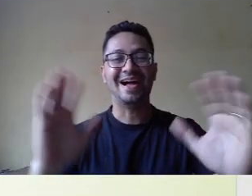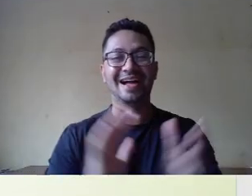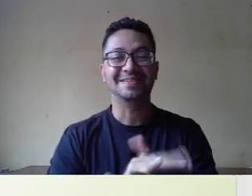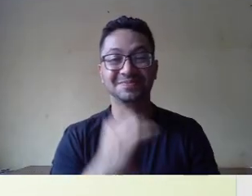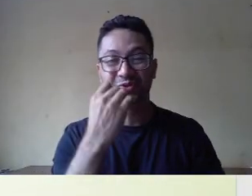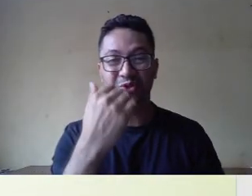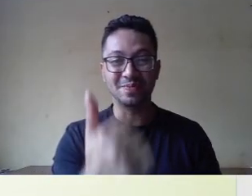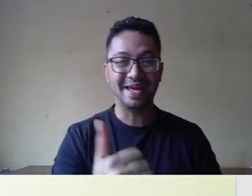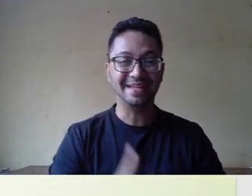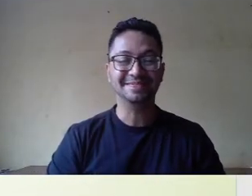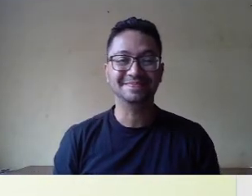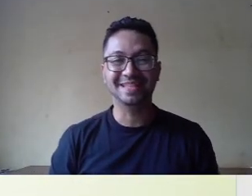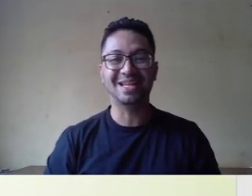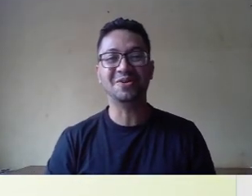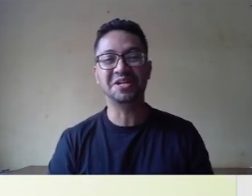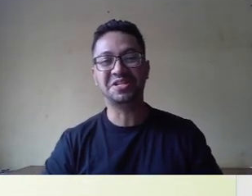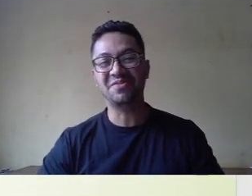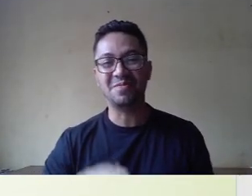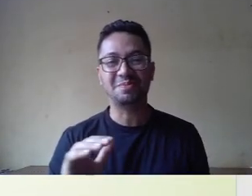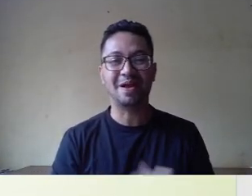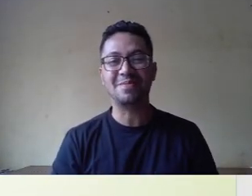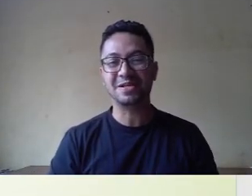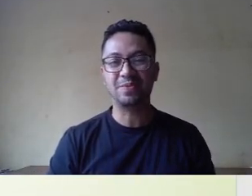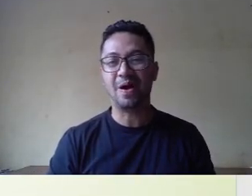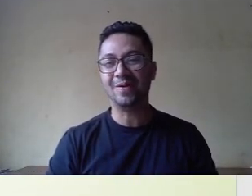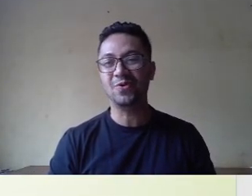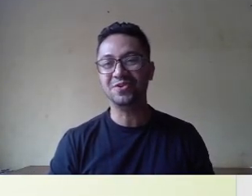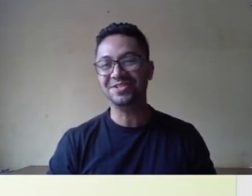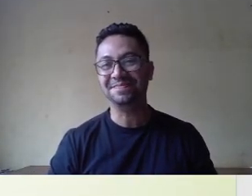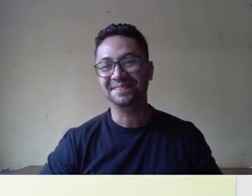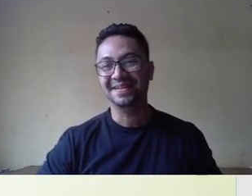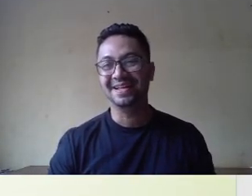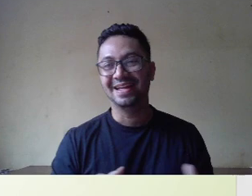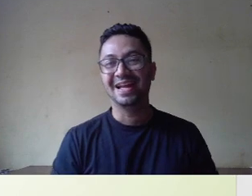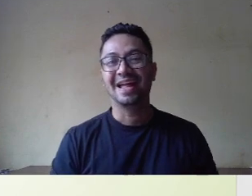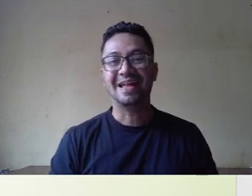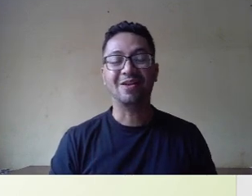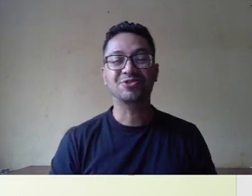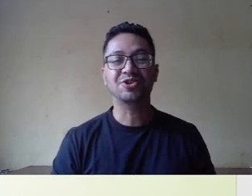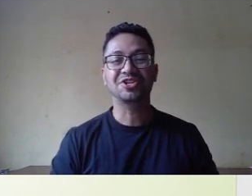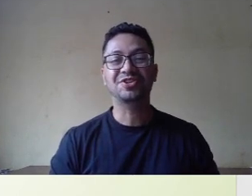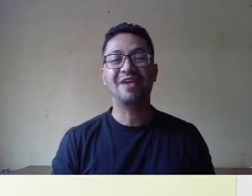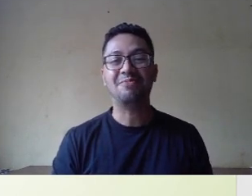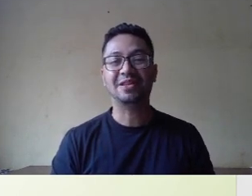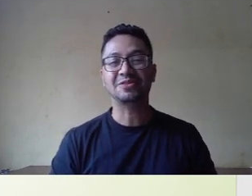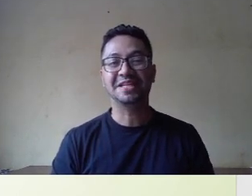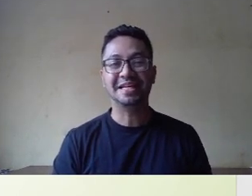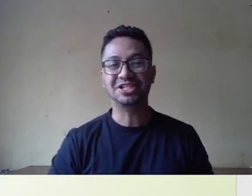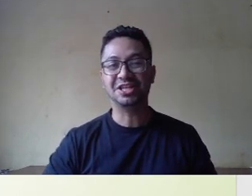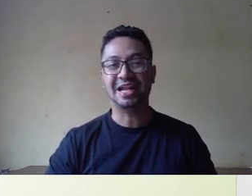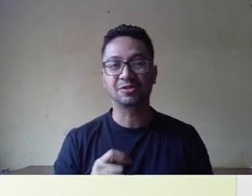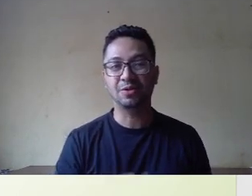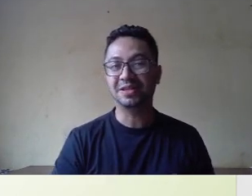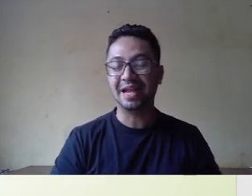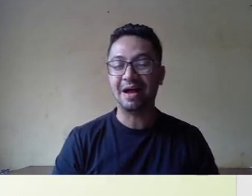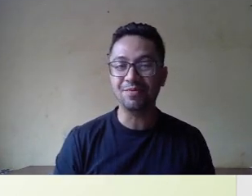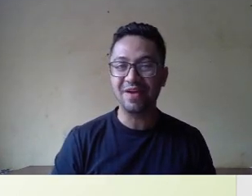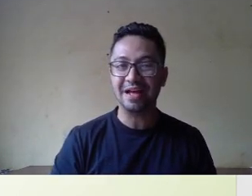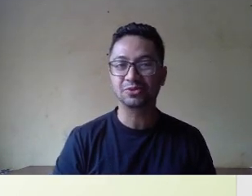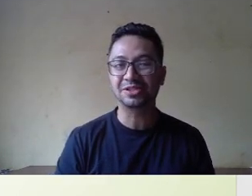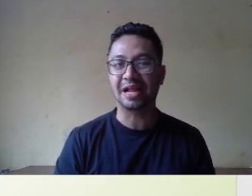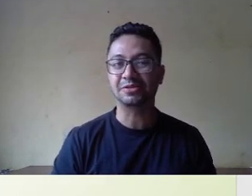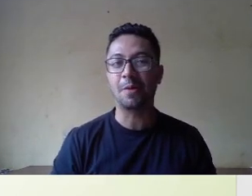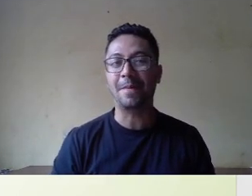Olá, olá, tudo bem? Então, gente, vamos para mais uma aula hoje. Na aula de hoje a gente vai abordar o seguinte: tradução